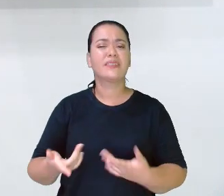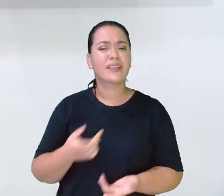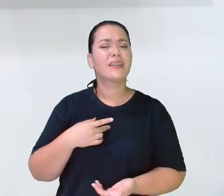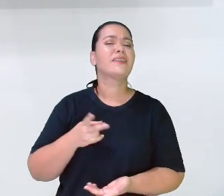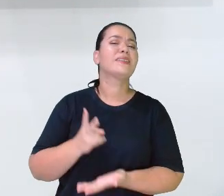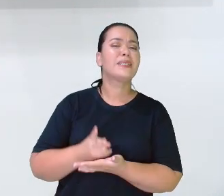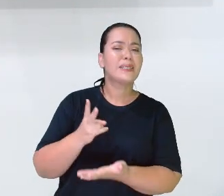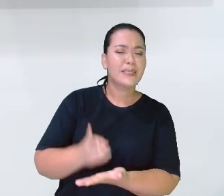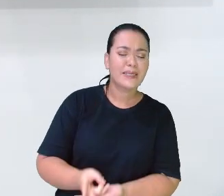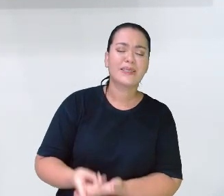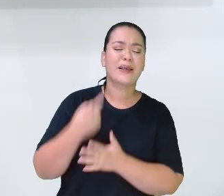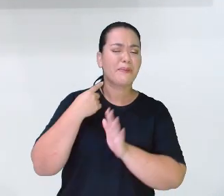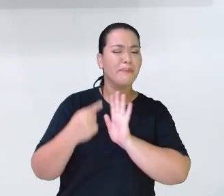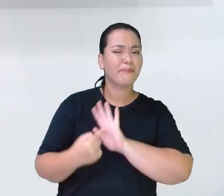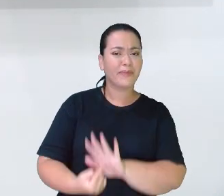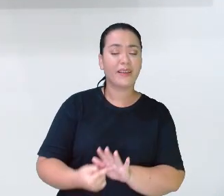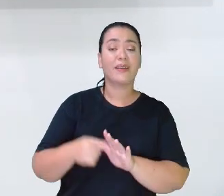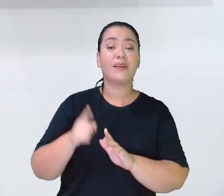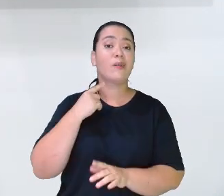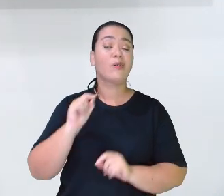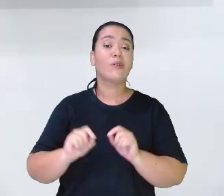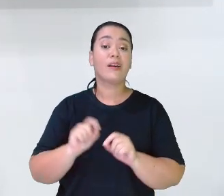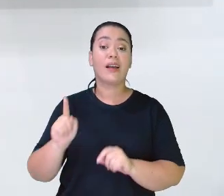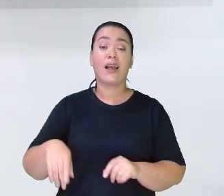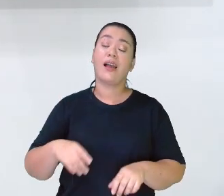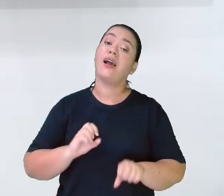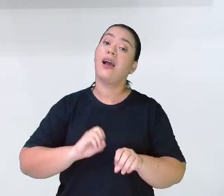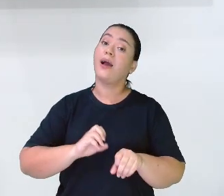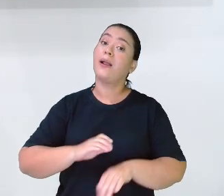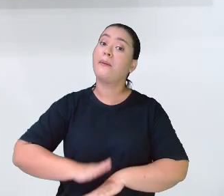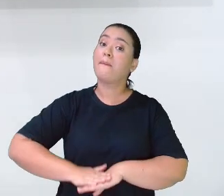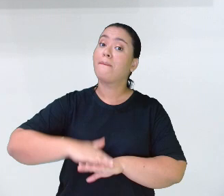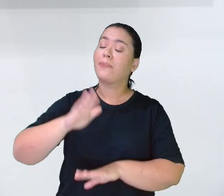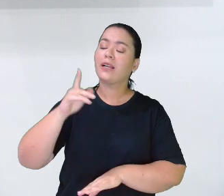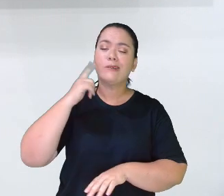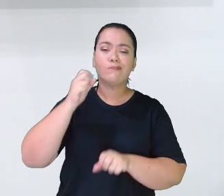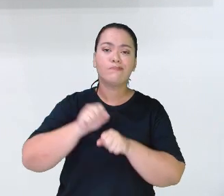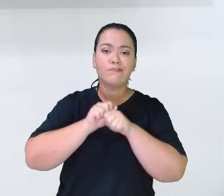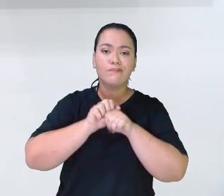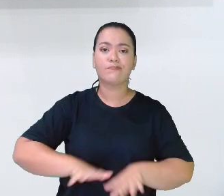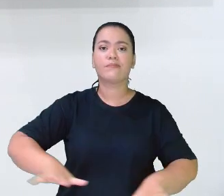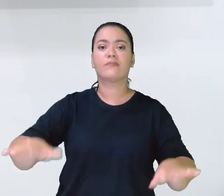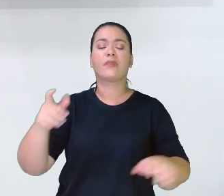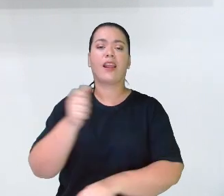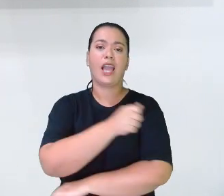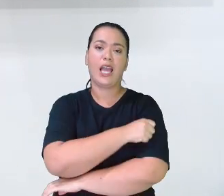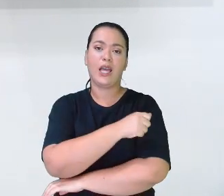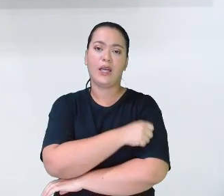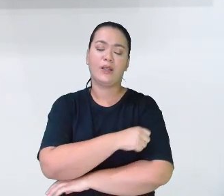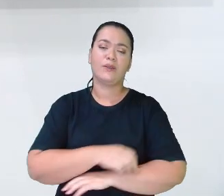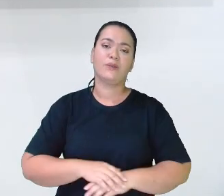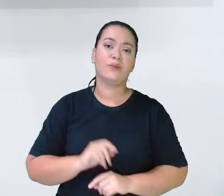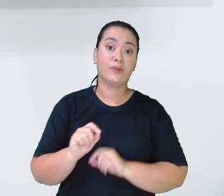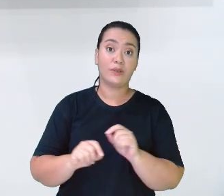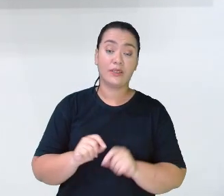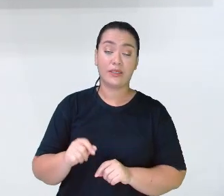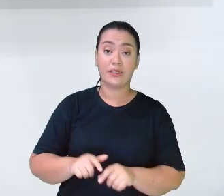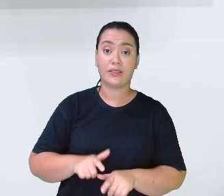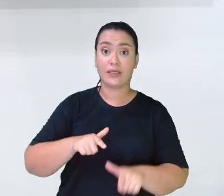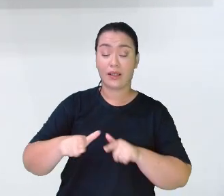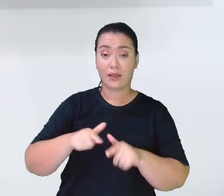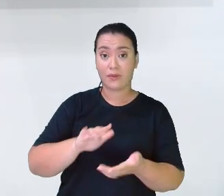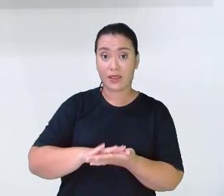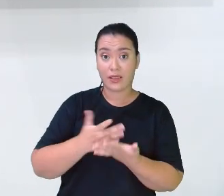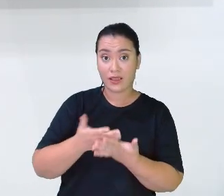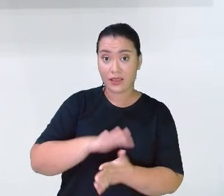aquele show à parte aí, fazendo com que essa aula alcance um número ainda maior de estudantes. Sem o trabalho de Gisela, de